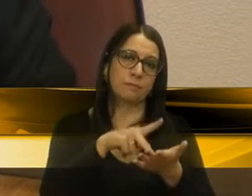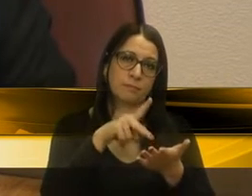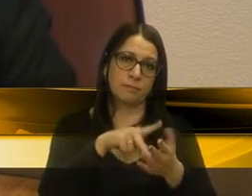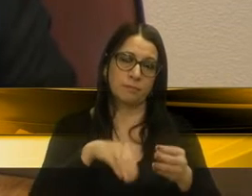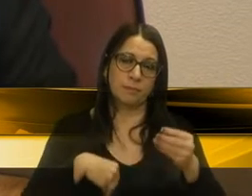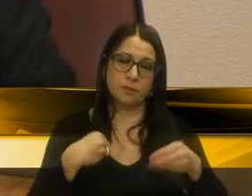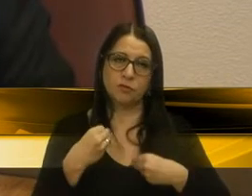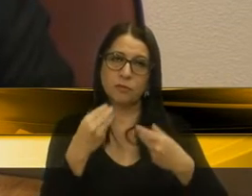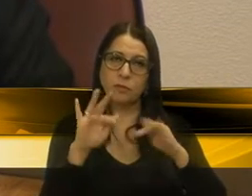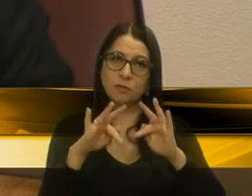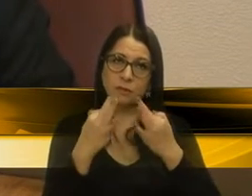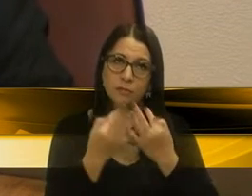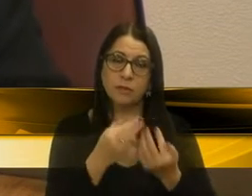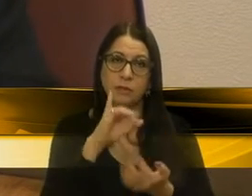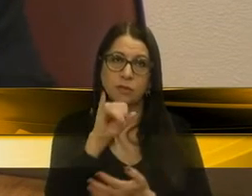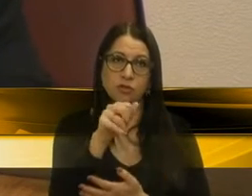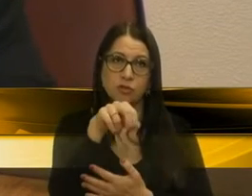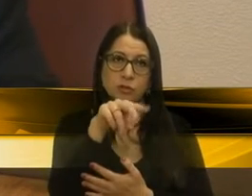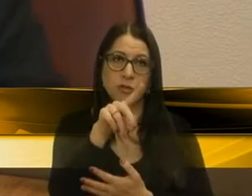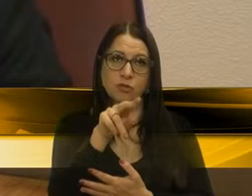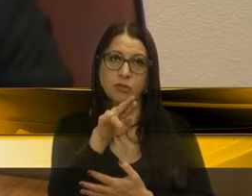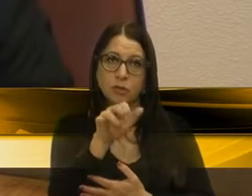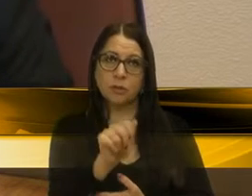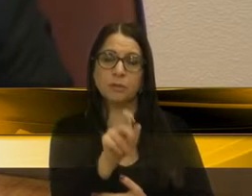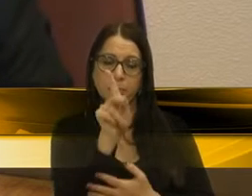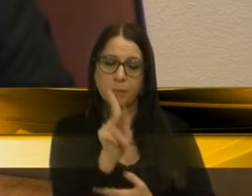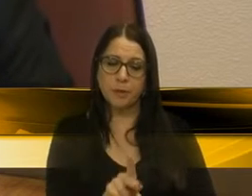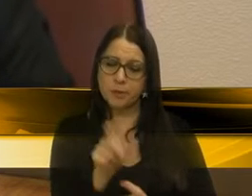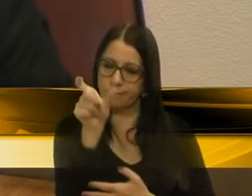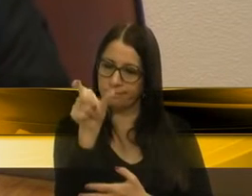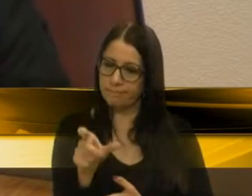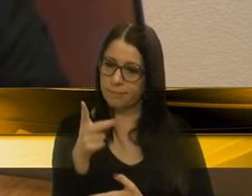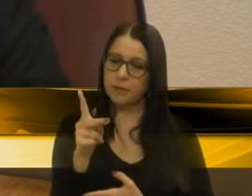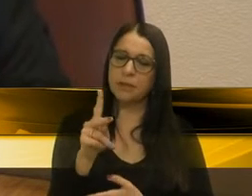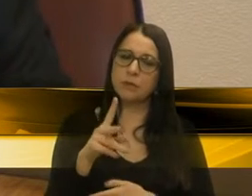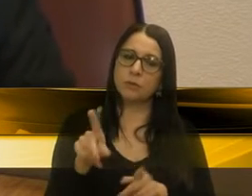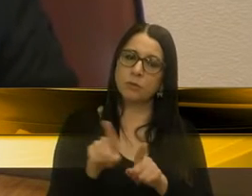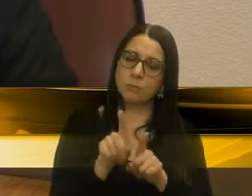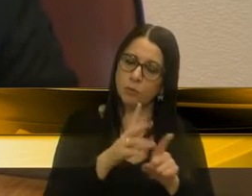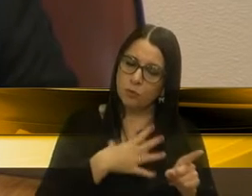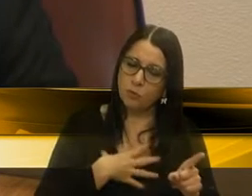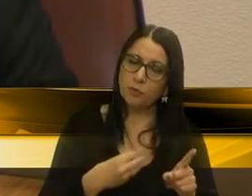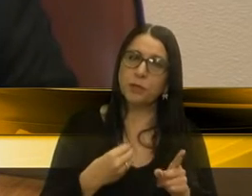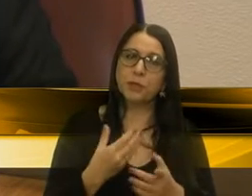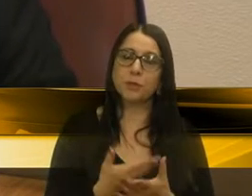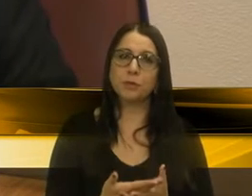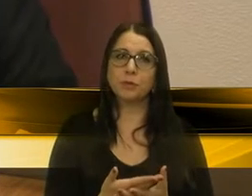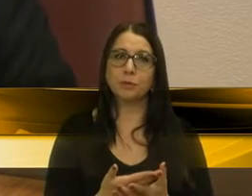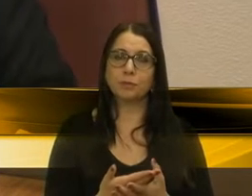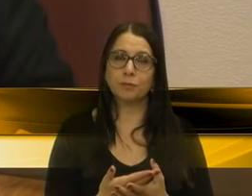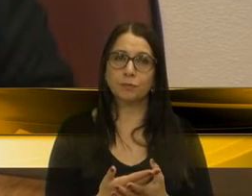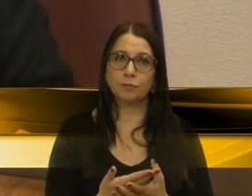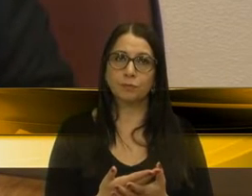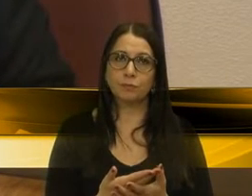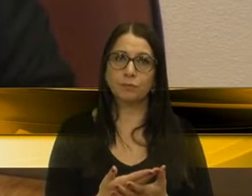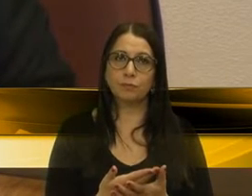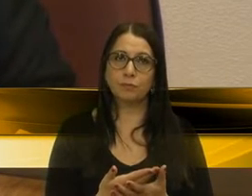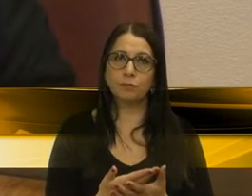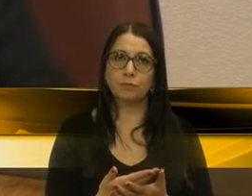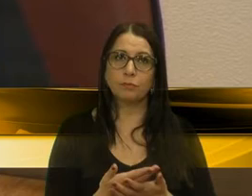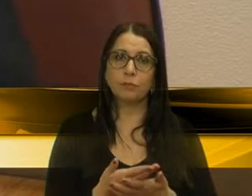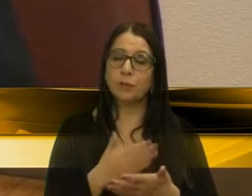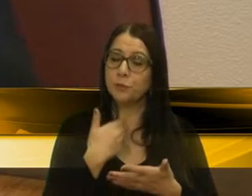a toda a família, a dona Jandira e na pessoa dela, todos os filhos, né? Mas esse é mais um ciclo que se cumpre e não